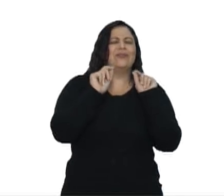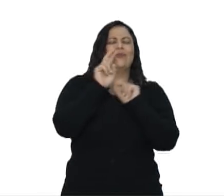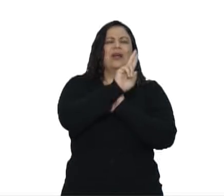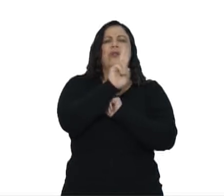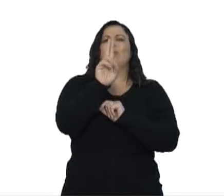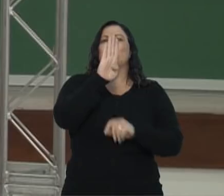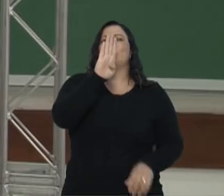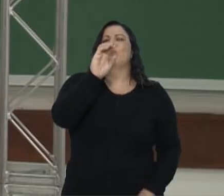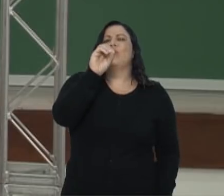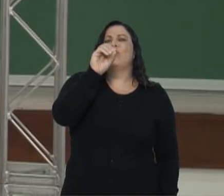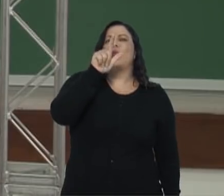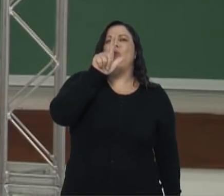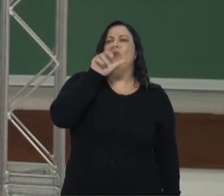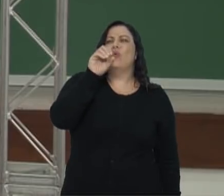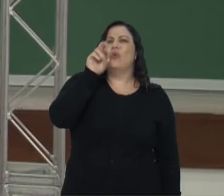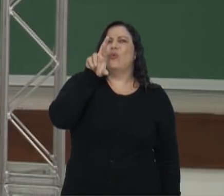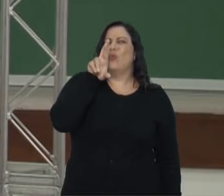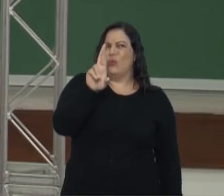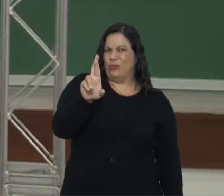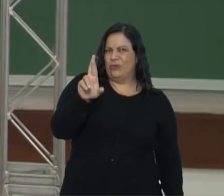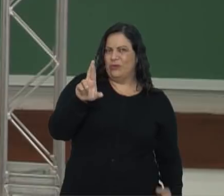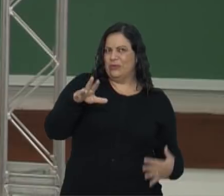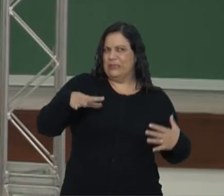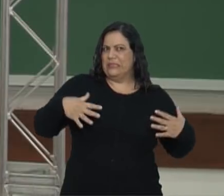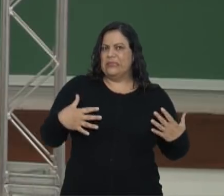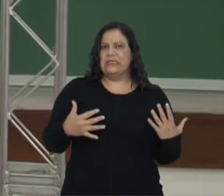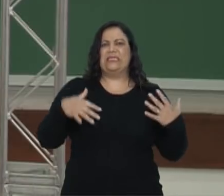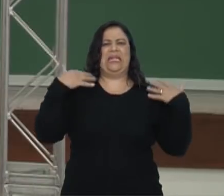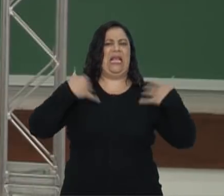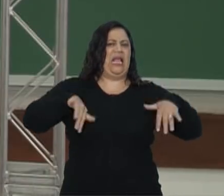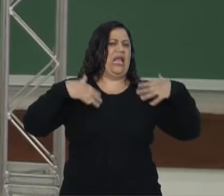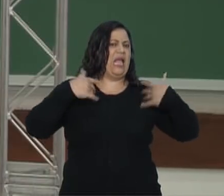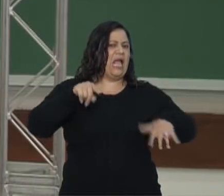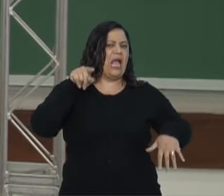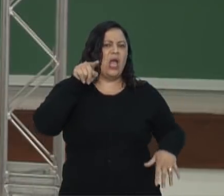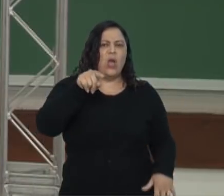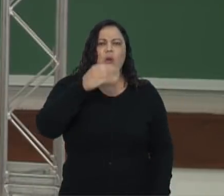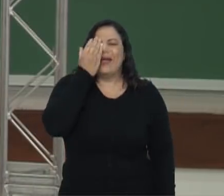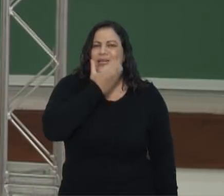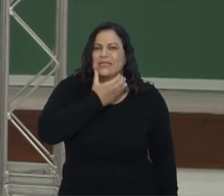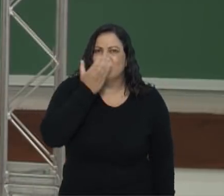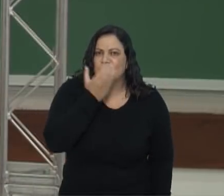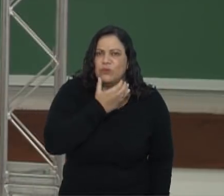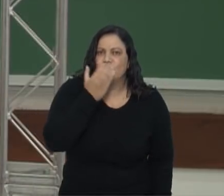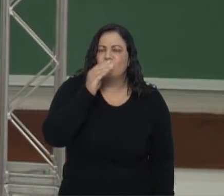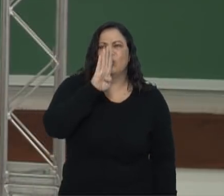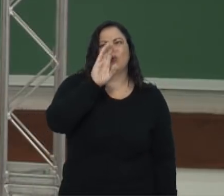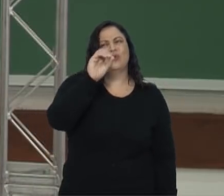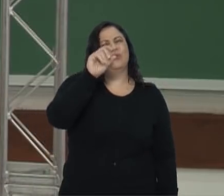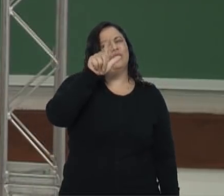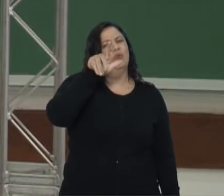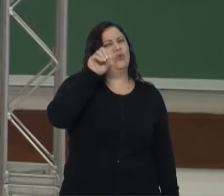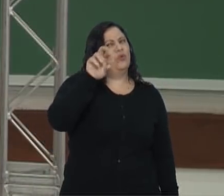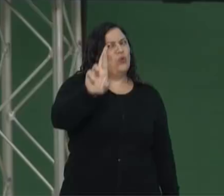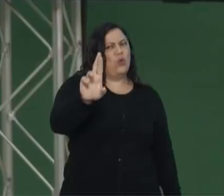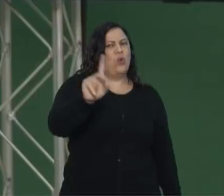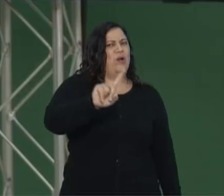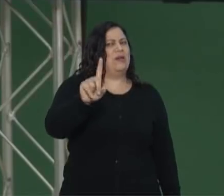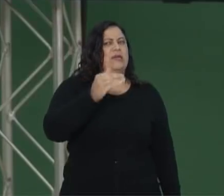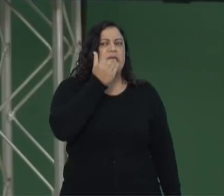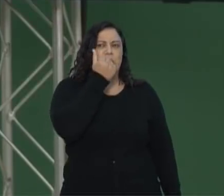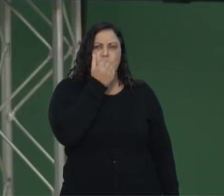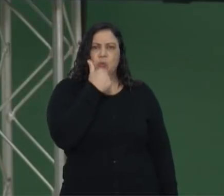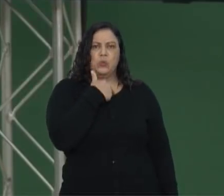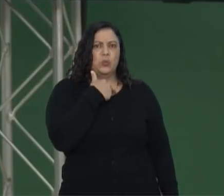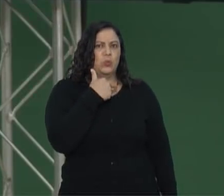ouviu falar, o pai, a mãe, não, essa fruta está embolorada, não coma que tem bolor nela. Sabia que a